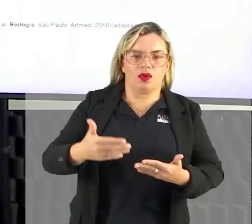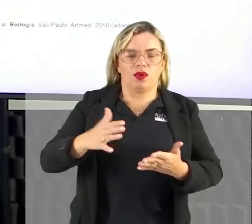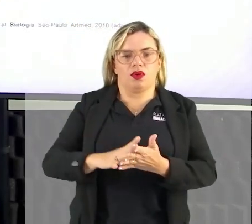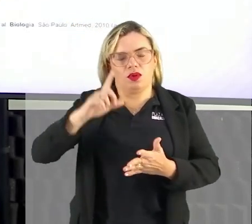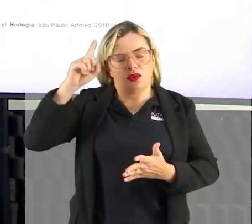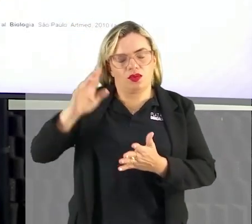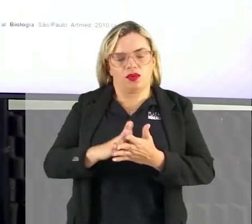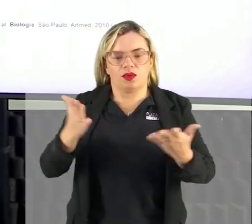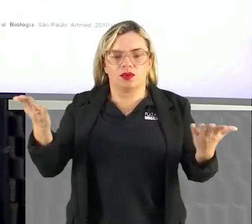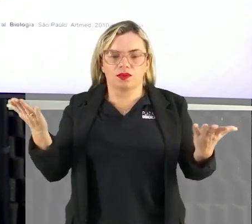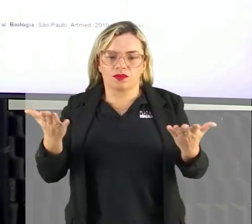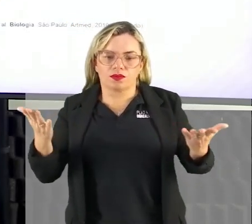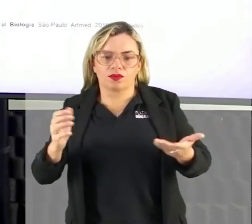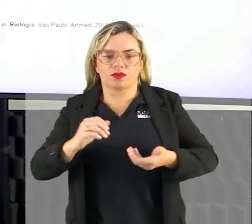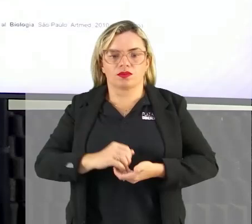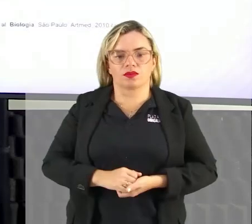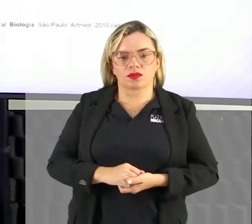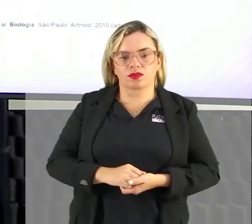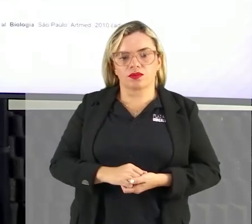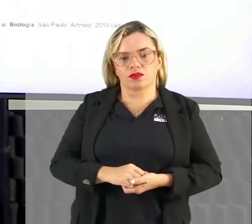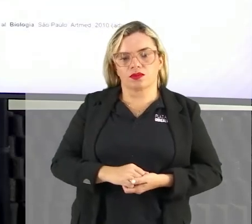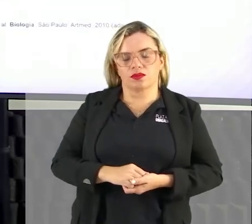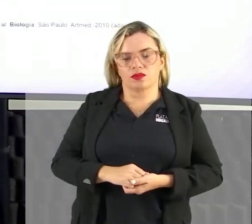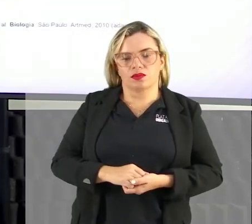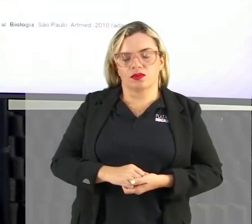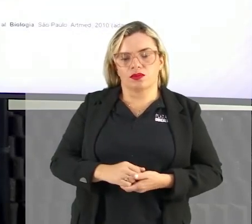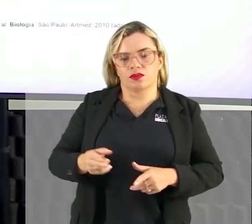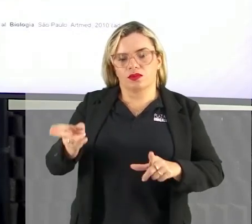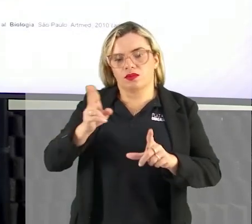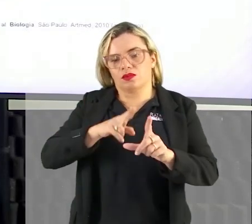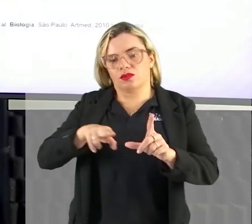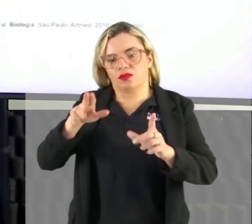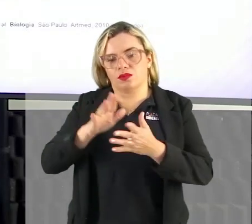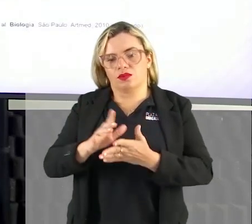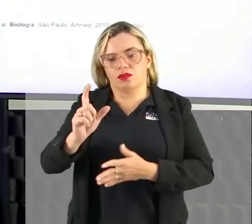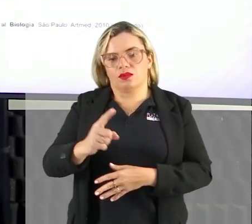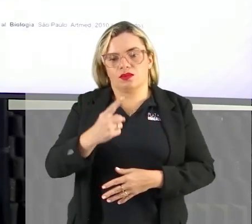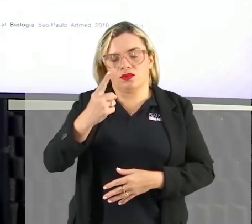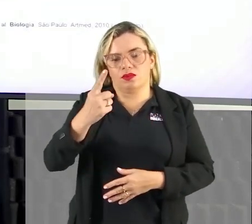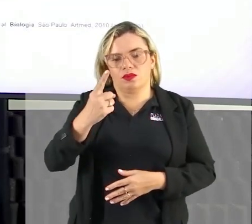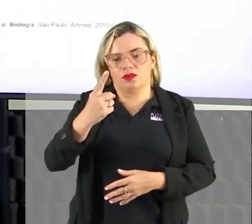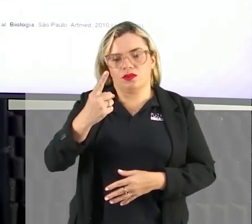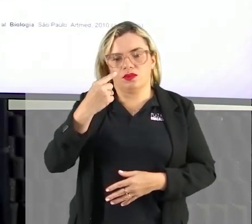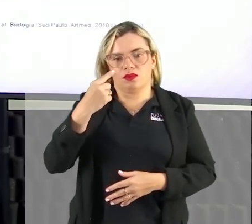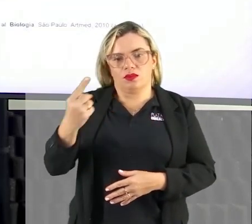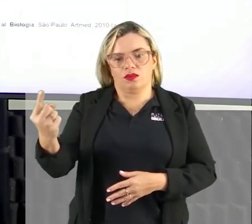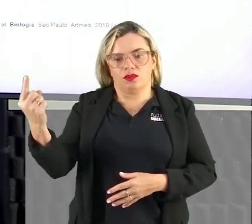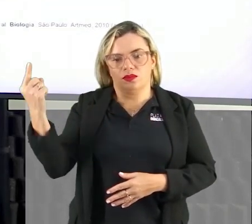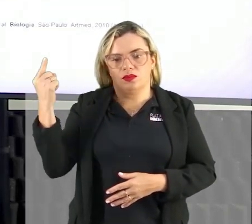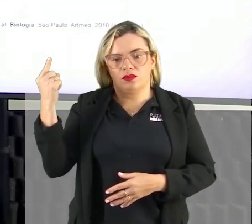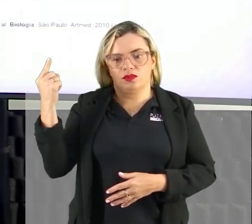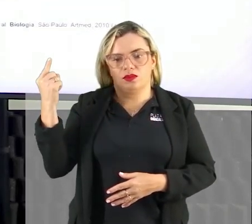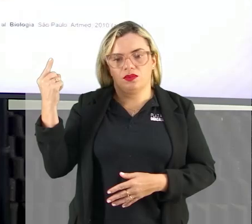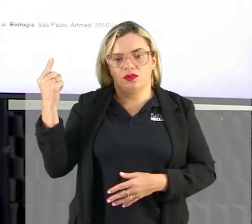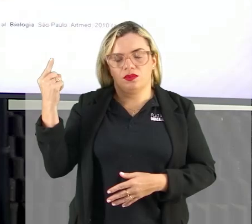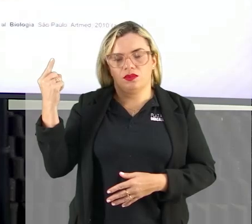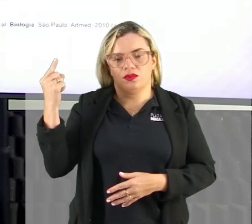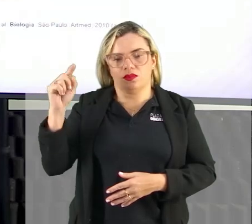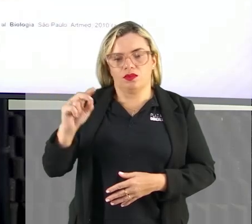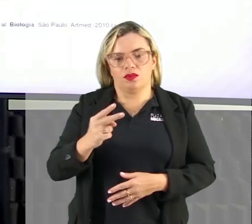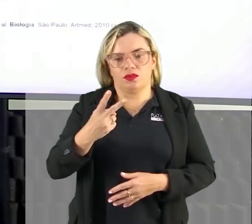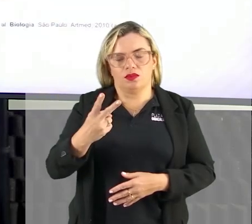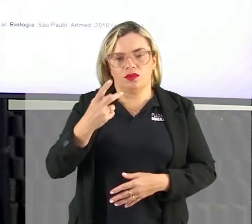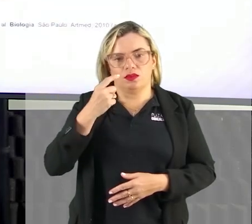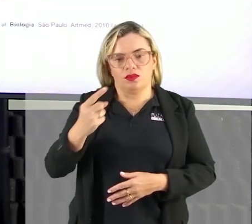dias de hoje. E ali tem a legenda, né? Ali, ó. Número 1, embriões protegidos no gametófito.